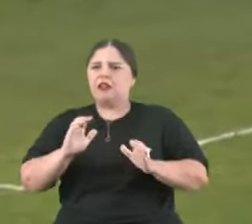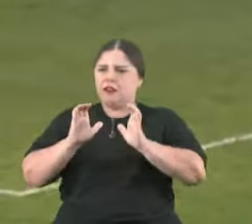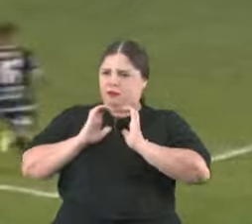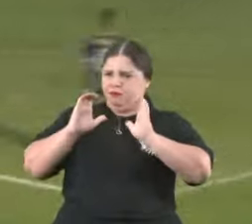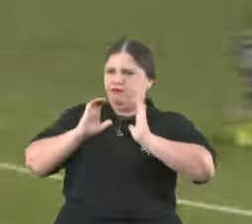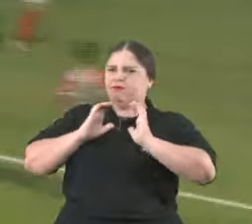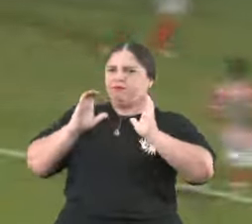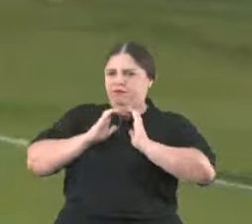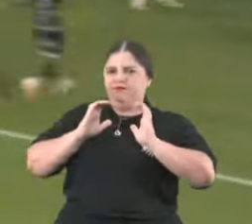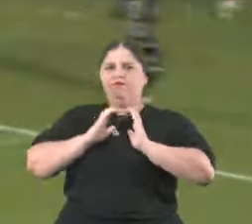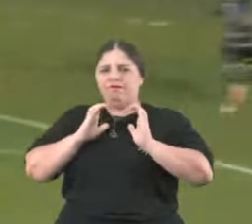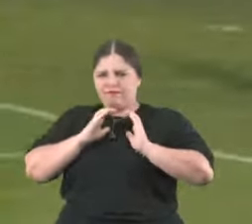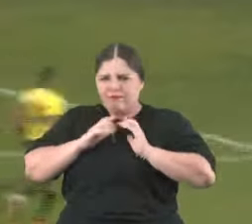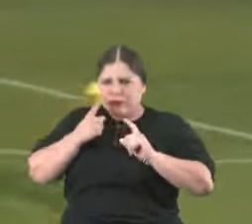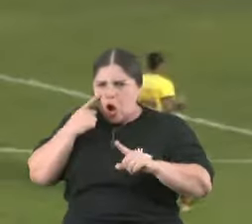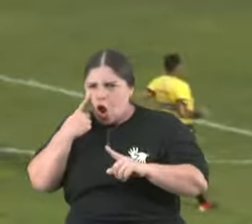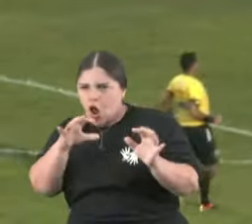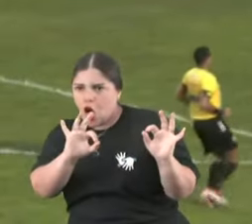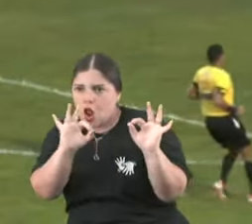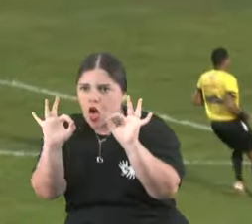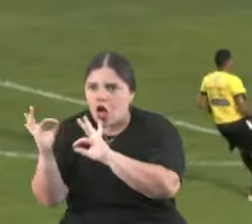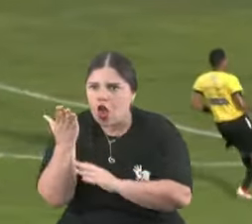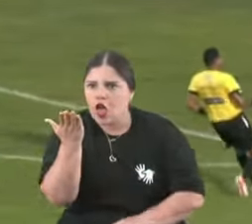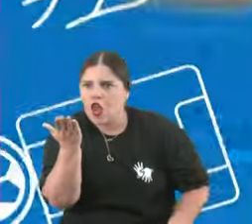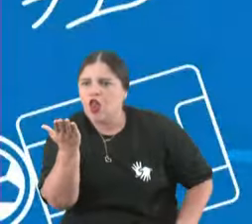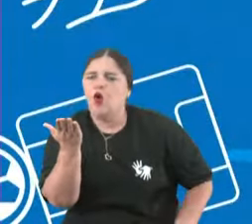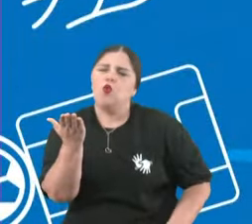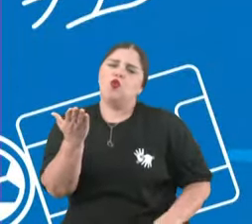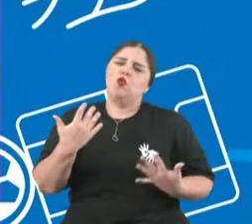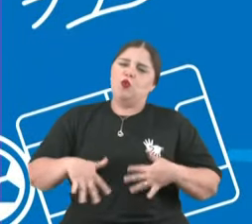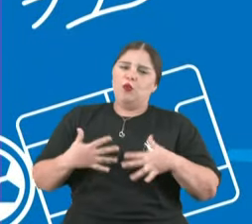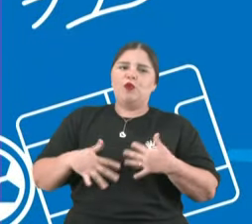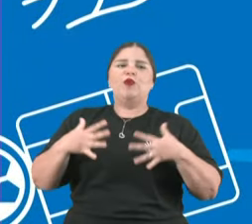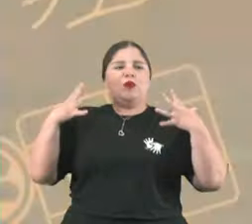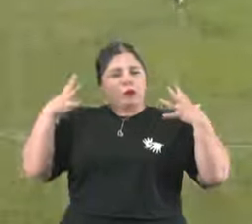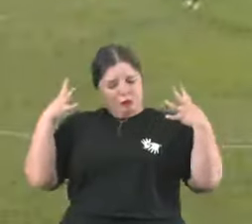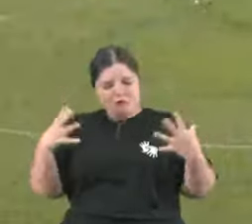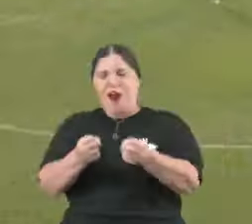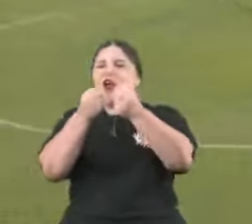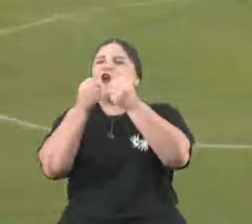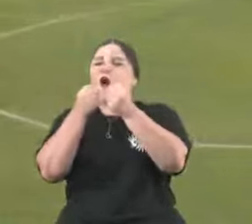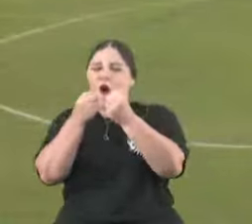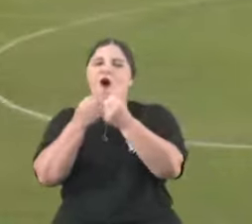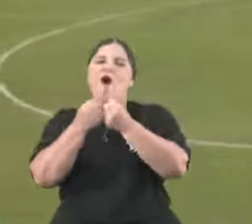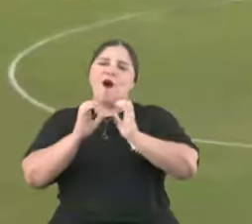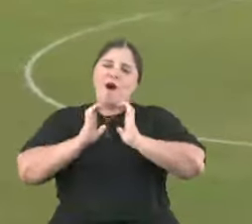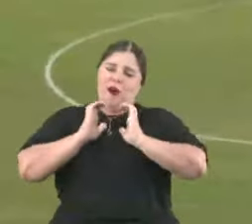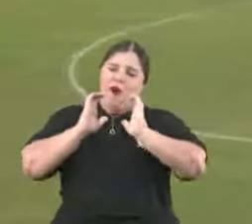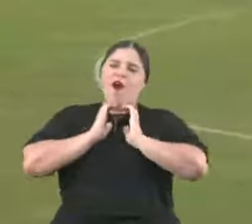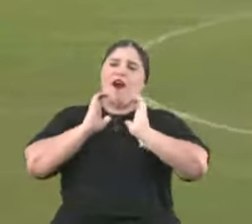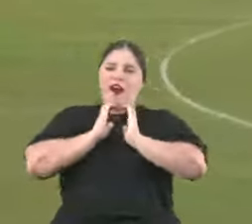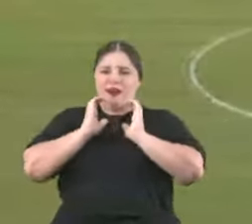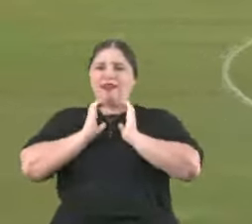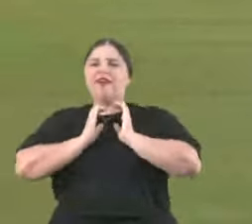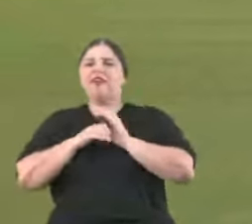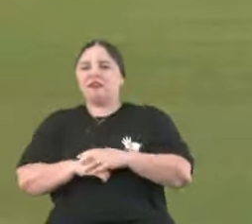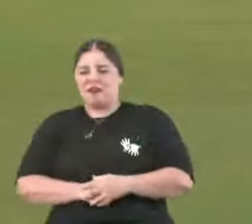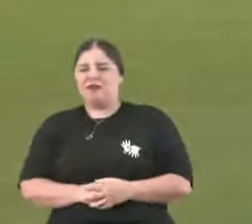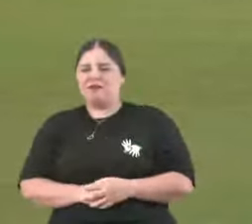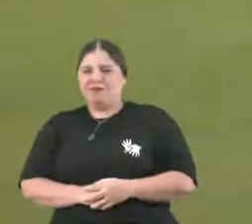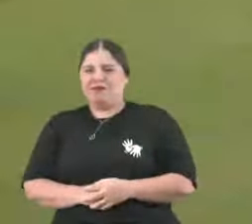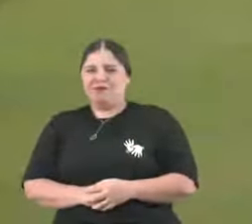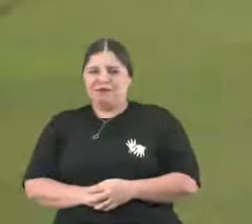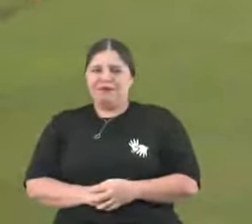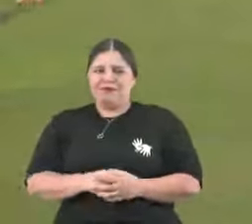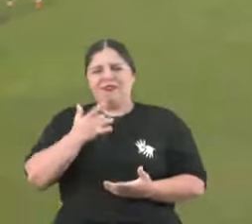Veja comigo no replay. Como desvio no defensor do CRB acabou facilitando um pouco a vida